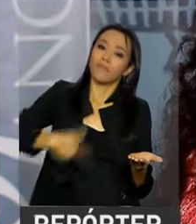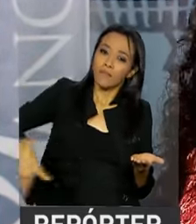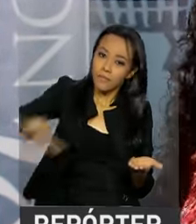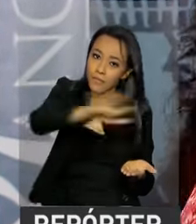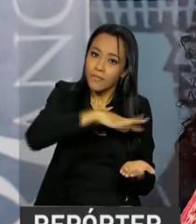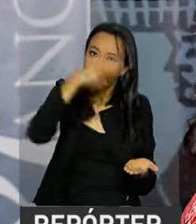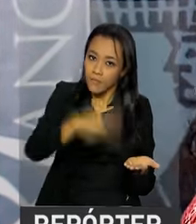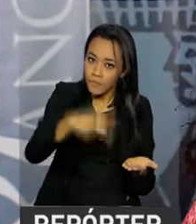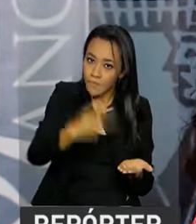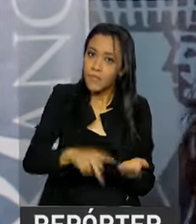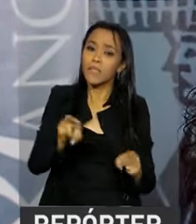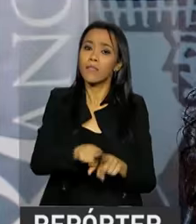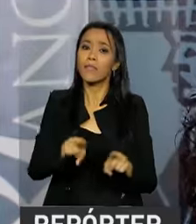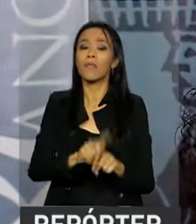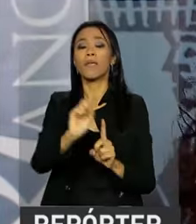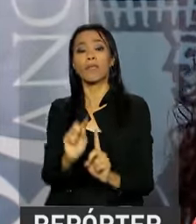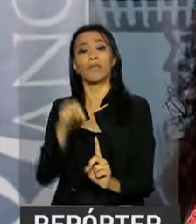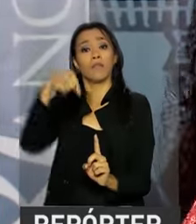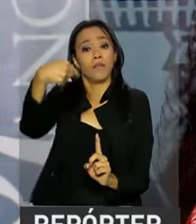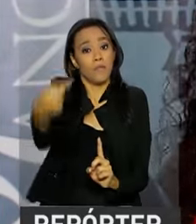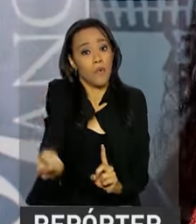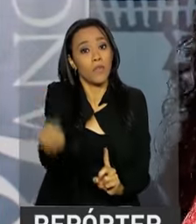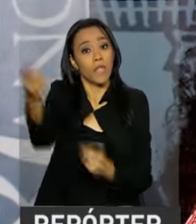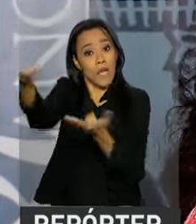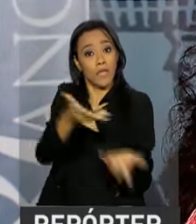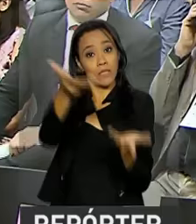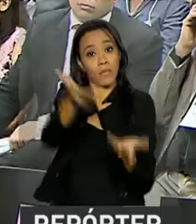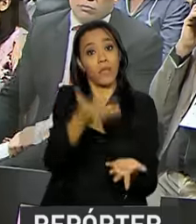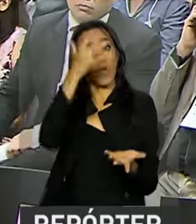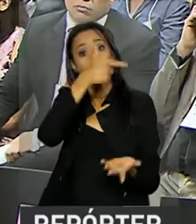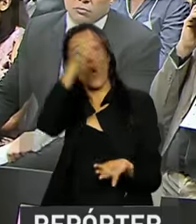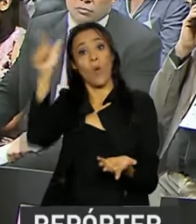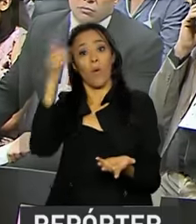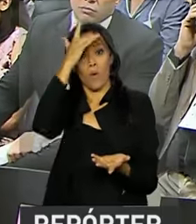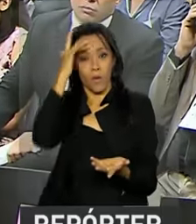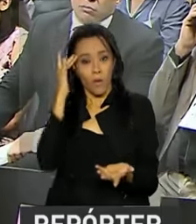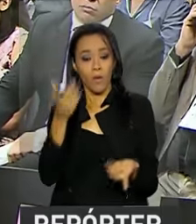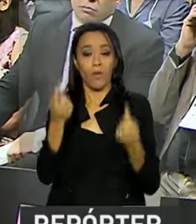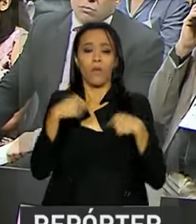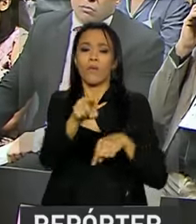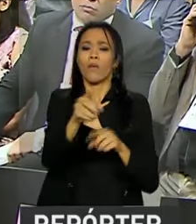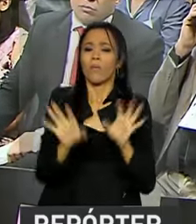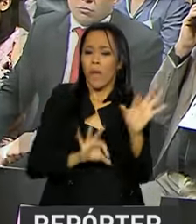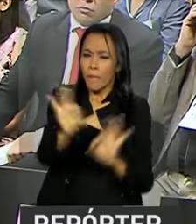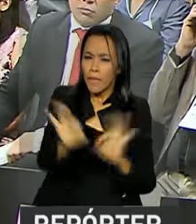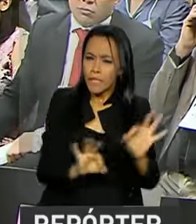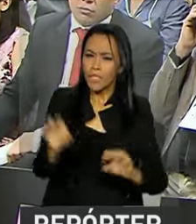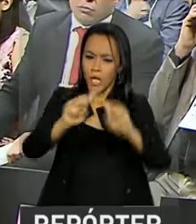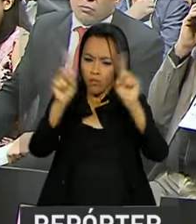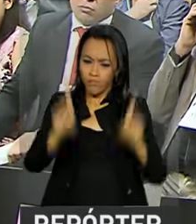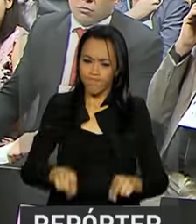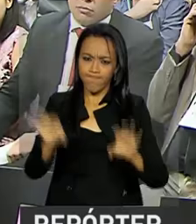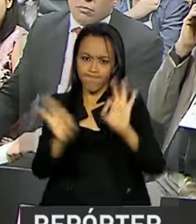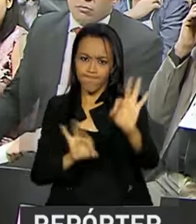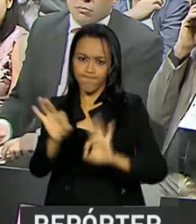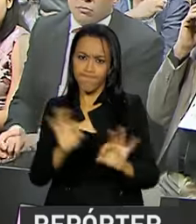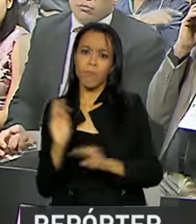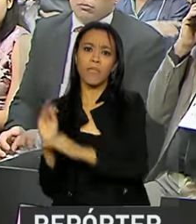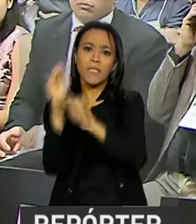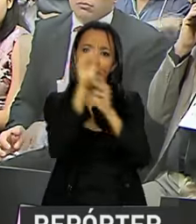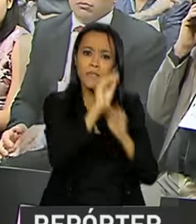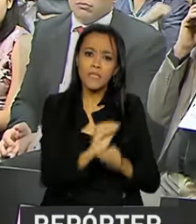seu cidadão e a partir daí receber pessoas. Para planejar e consolidar essas ações de preservação